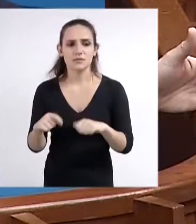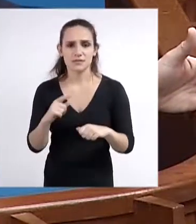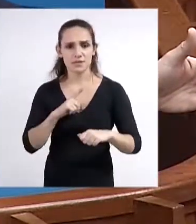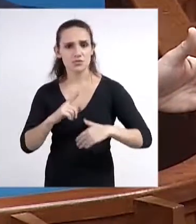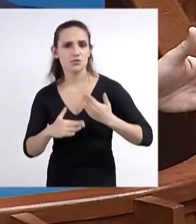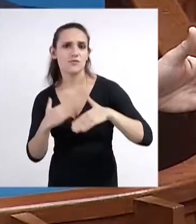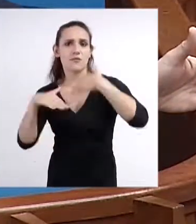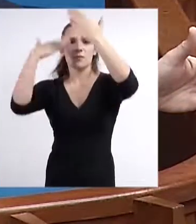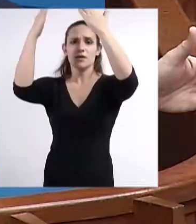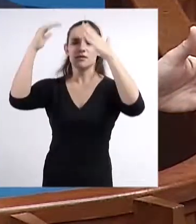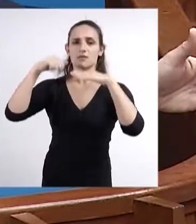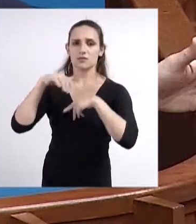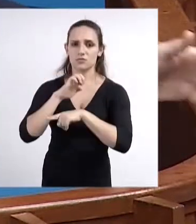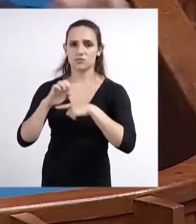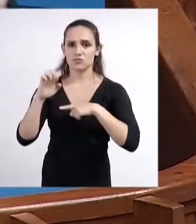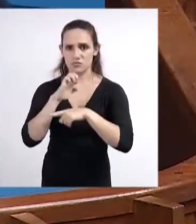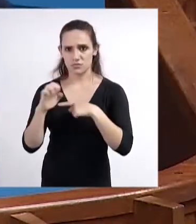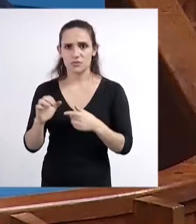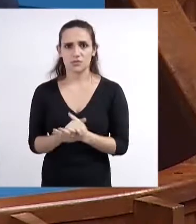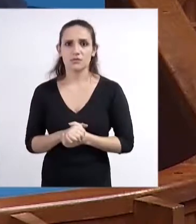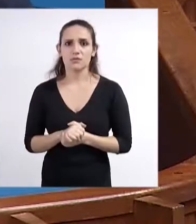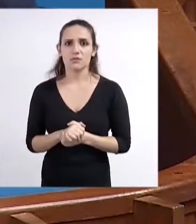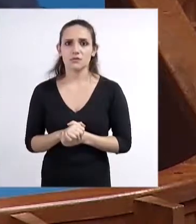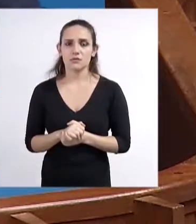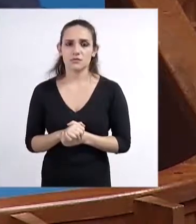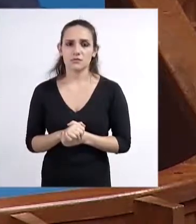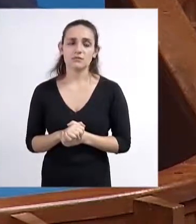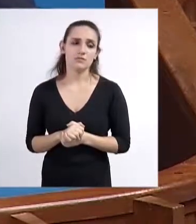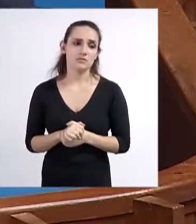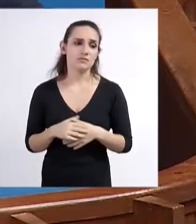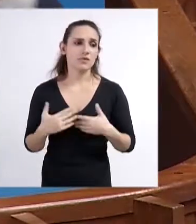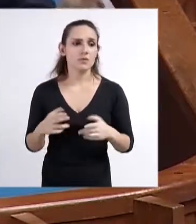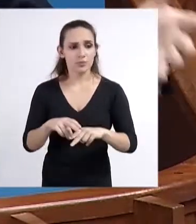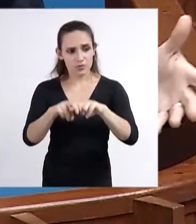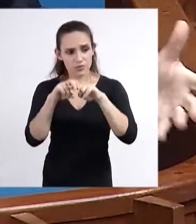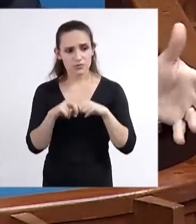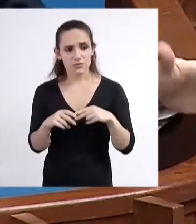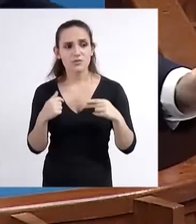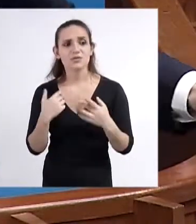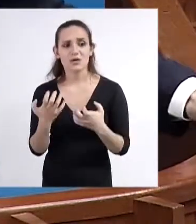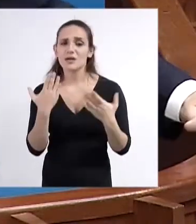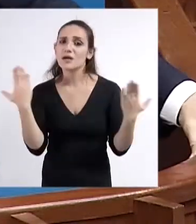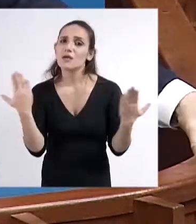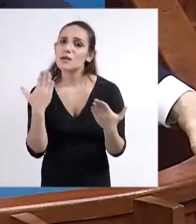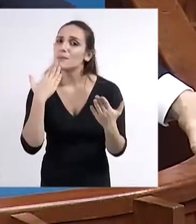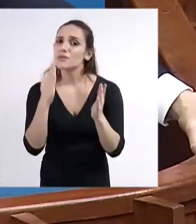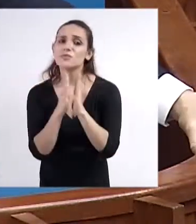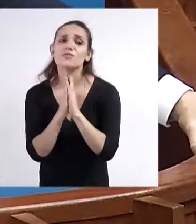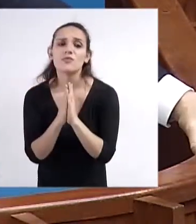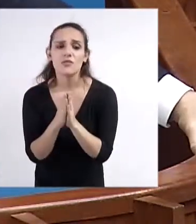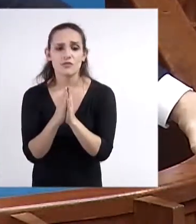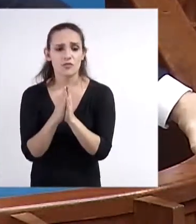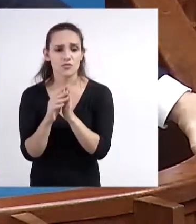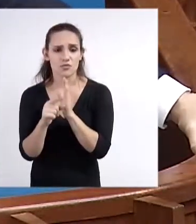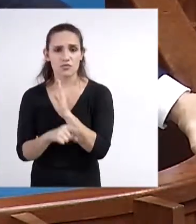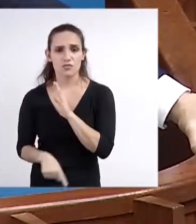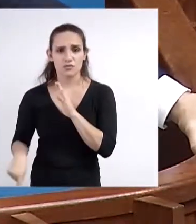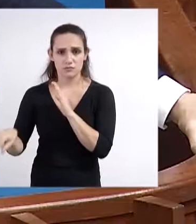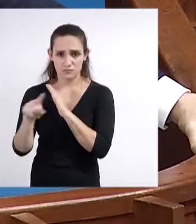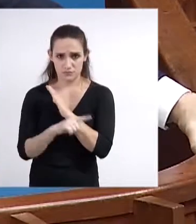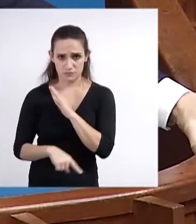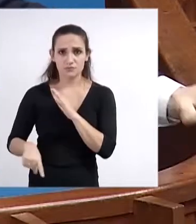o desenvolvimento do Estado como precisa ser feito. Então, eu quero pedir aqui aos nobres colegas